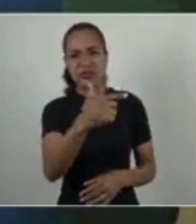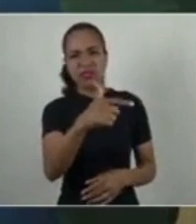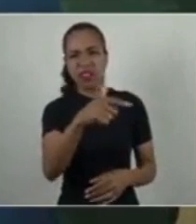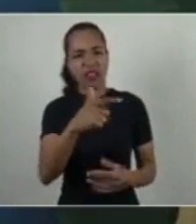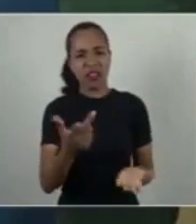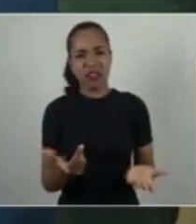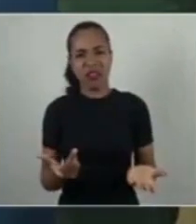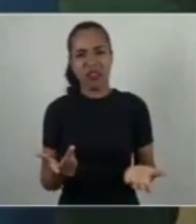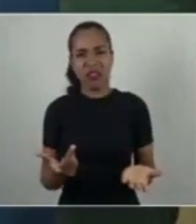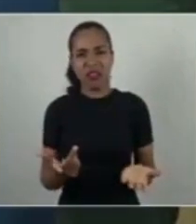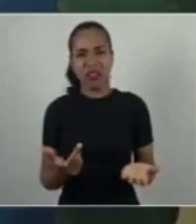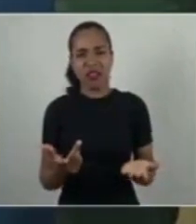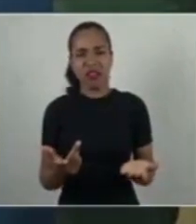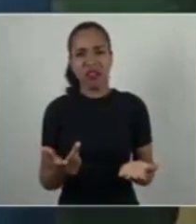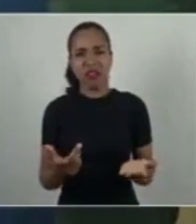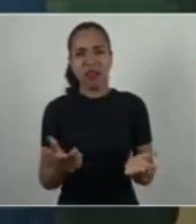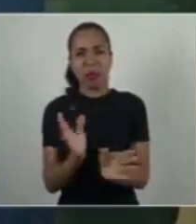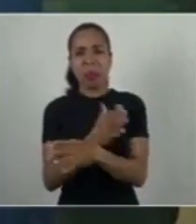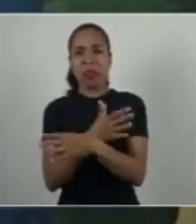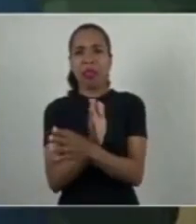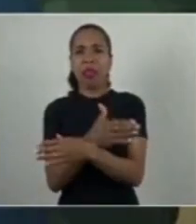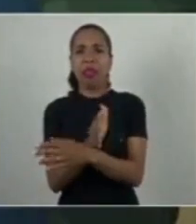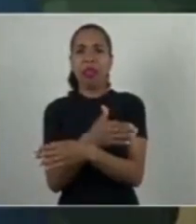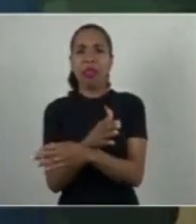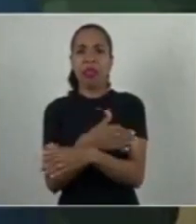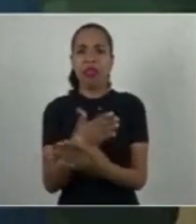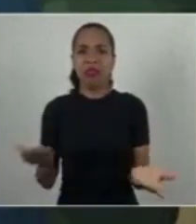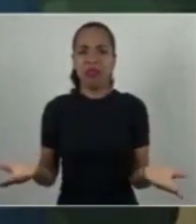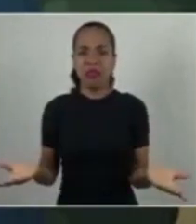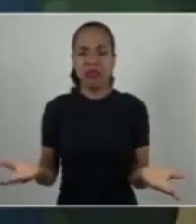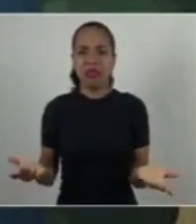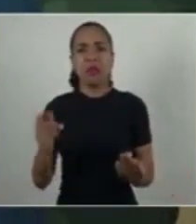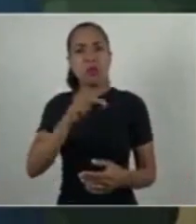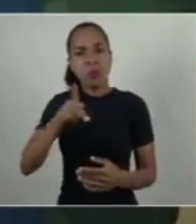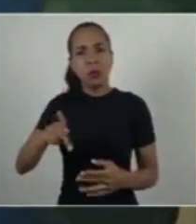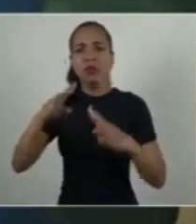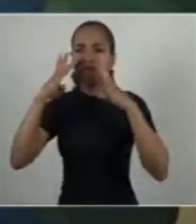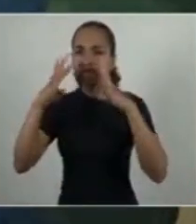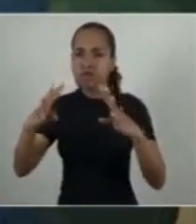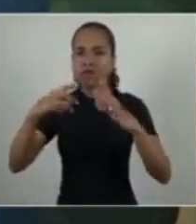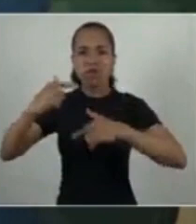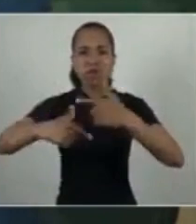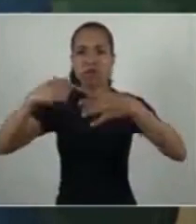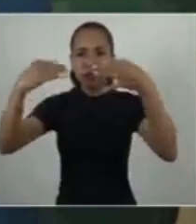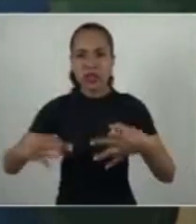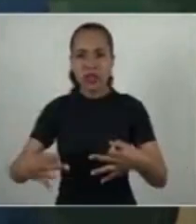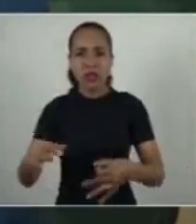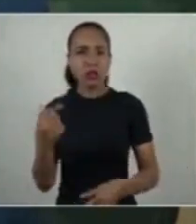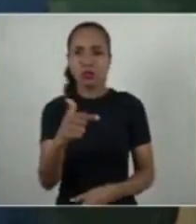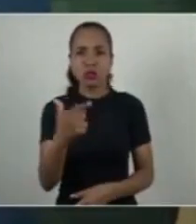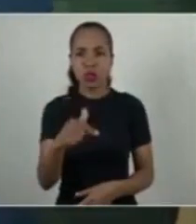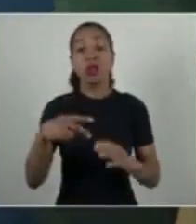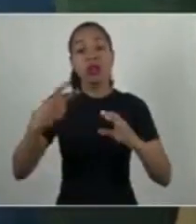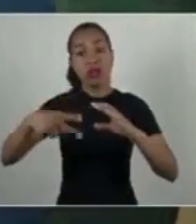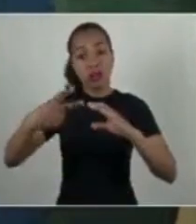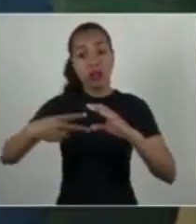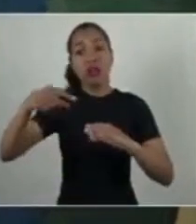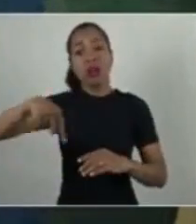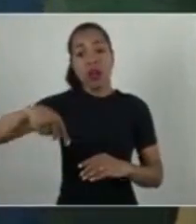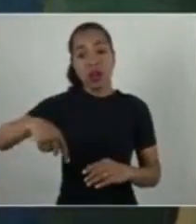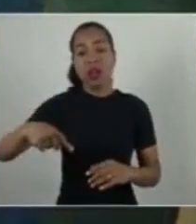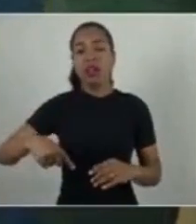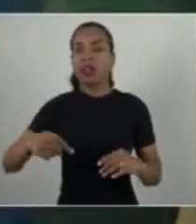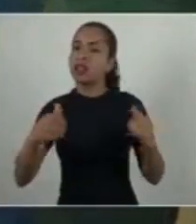compromisso umas pessoas que não t compromisso com a cidade de pontap Porã só que esta Câmara não vai